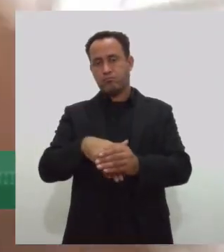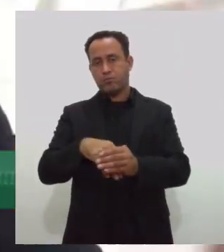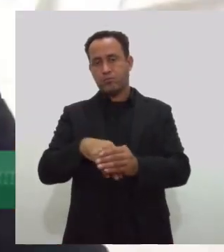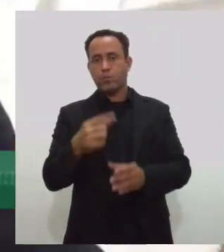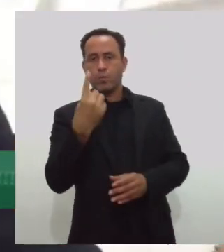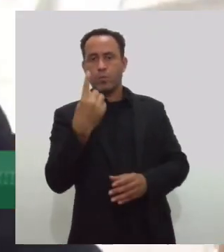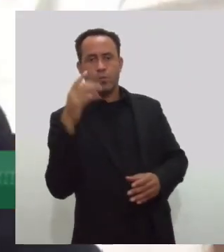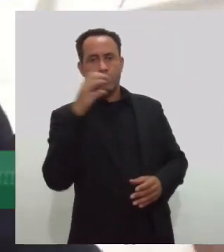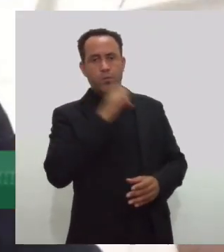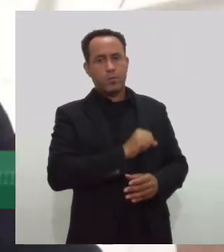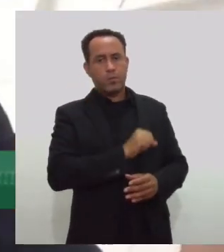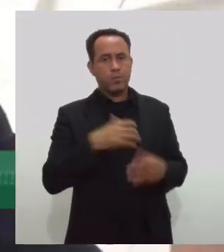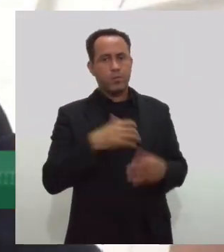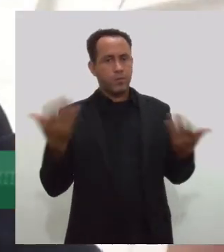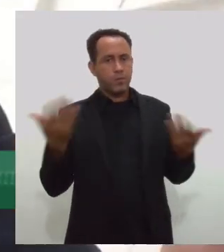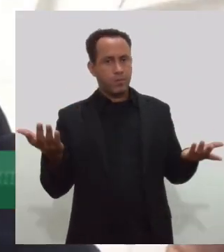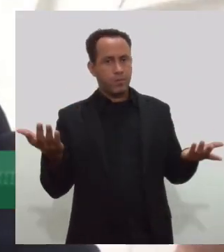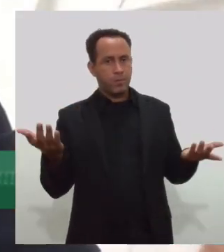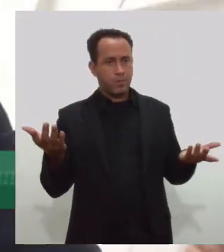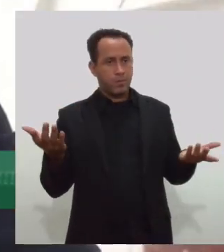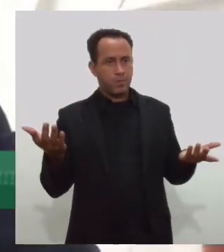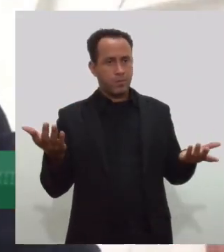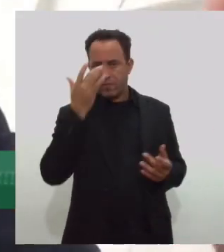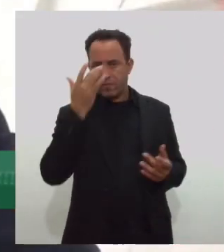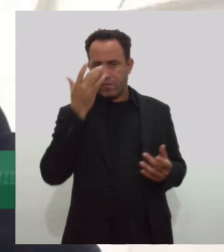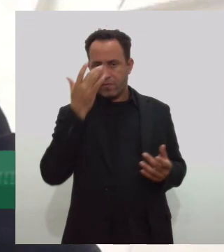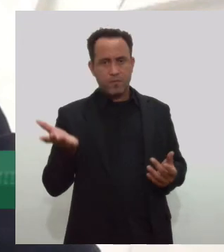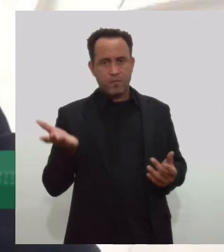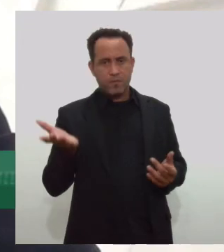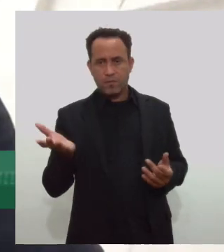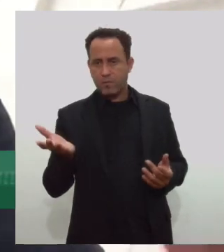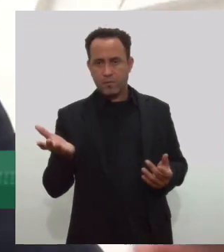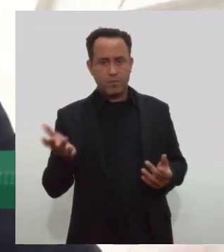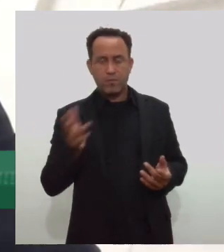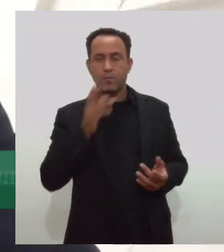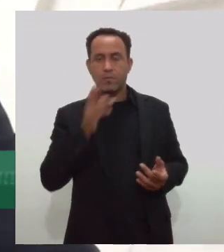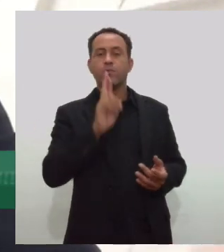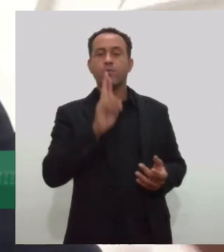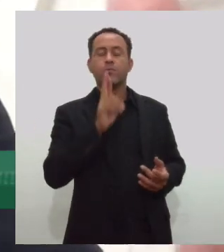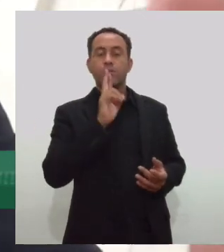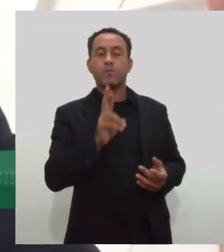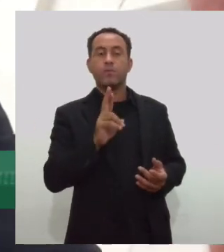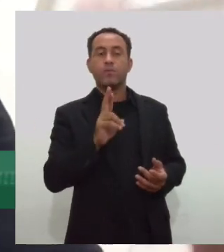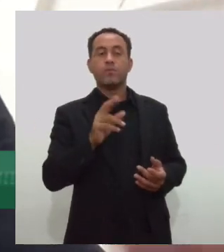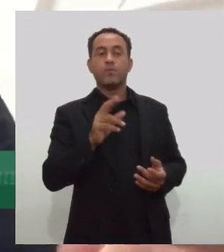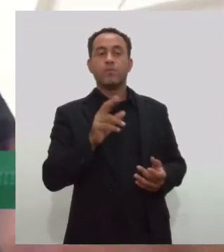seja, a toque de caixa, a repique de sino, e teve como resultado